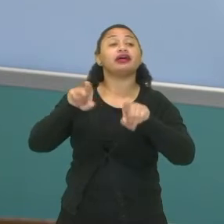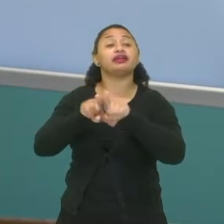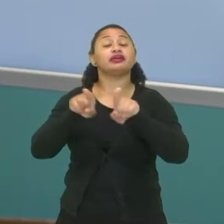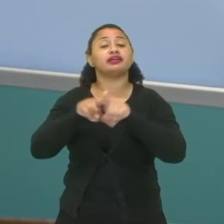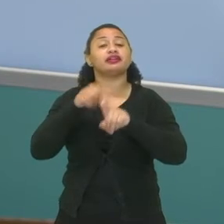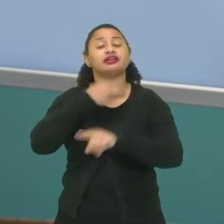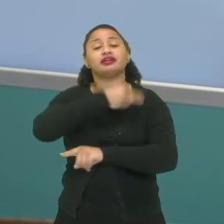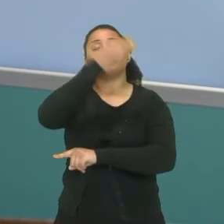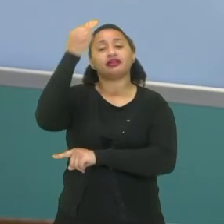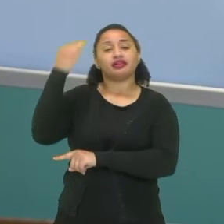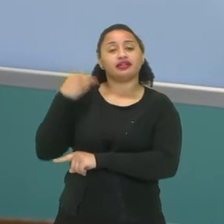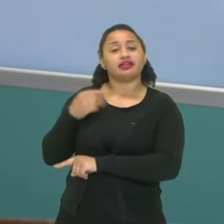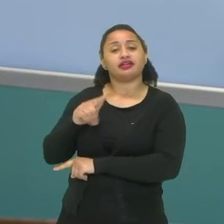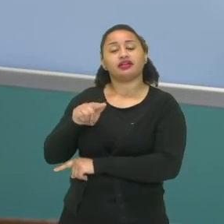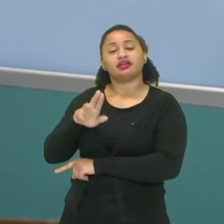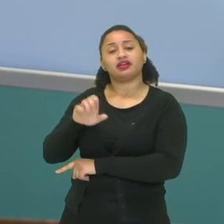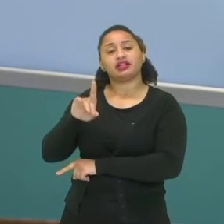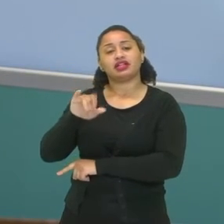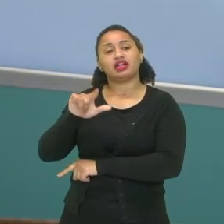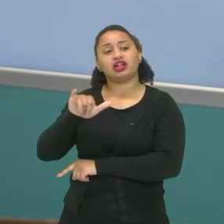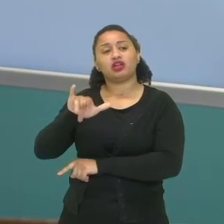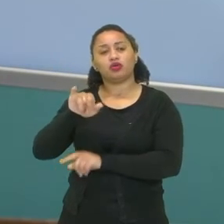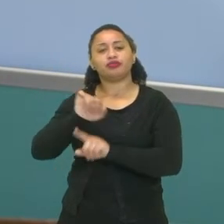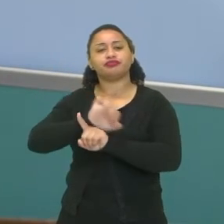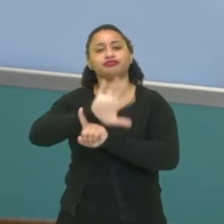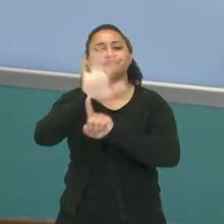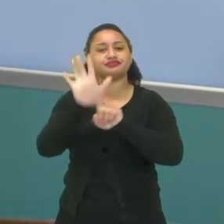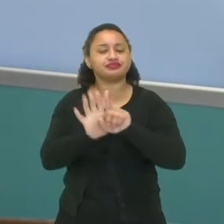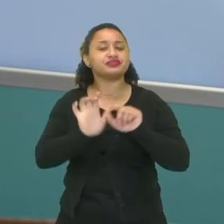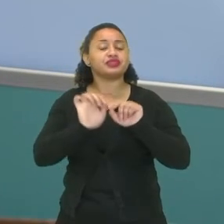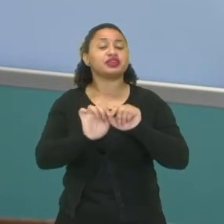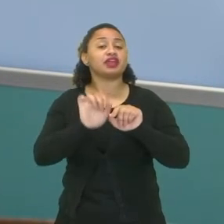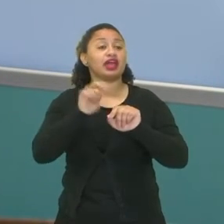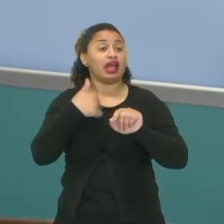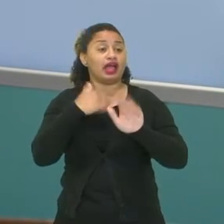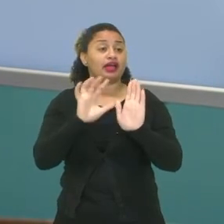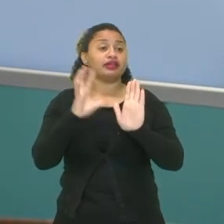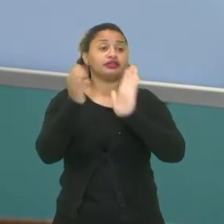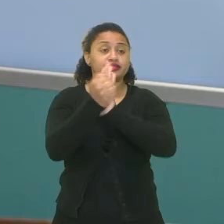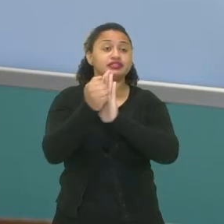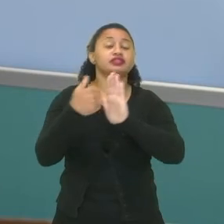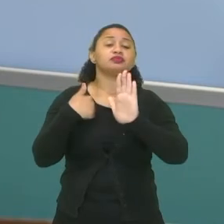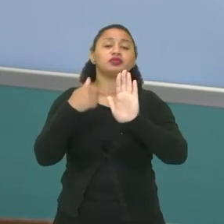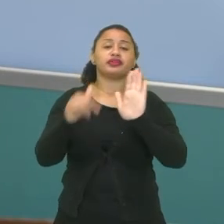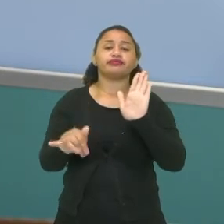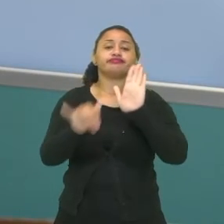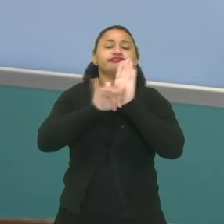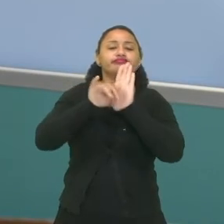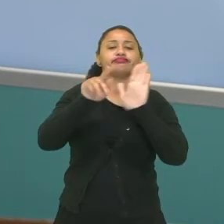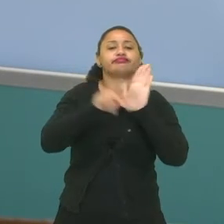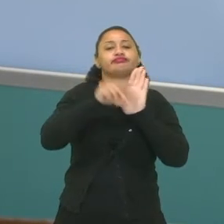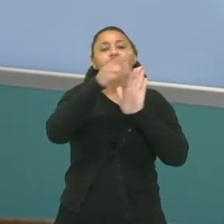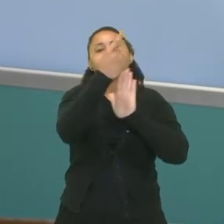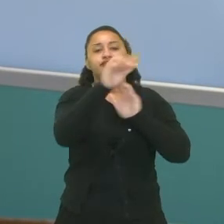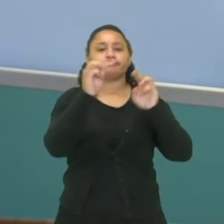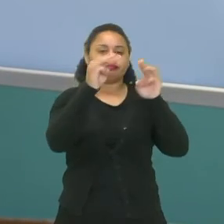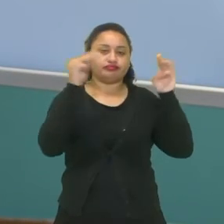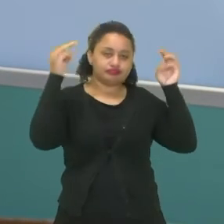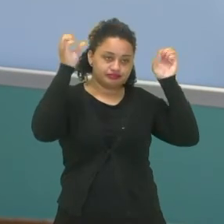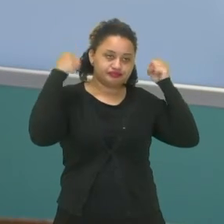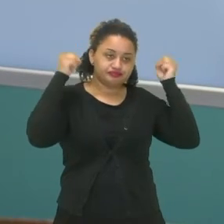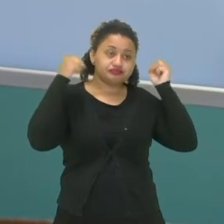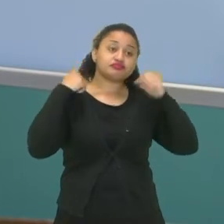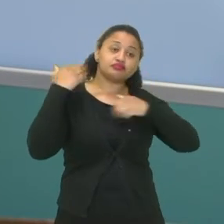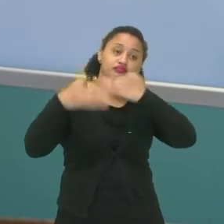Que é a padroeira do México, né? E é um dos símbolos da identidade mexicana. No processo de independência